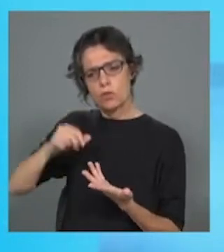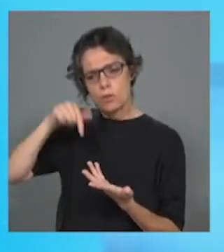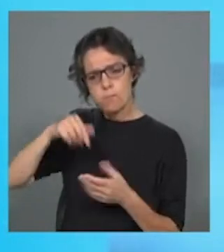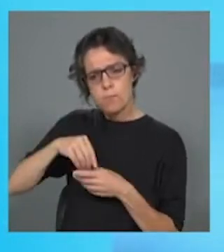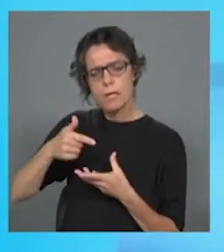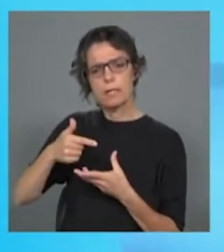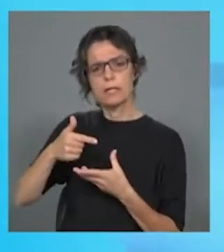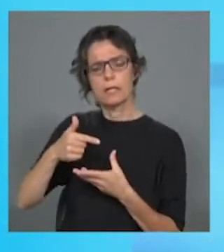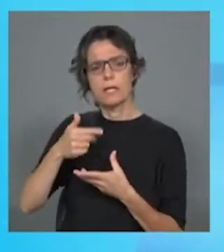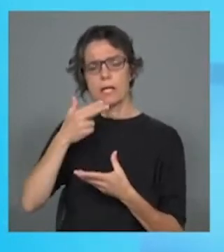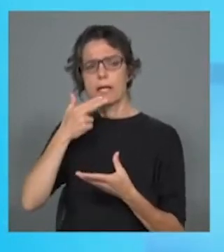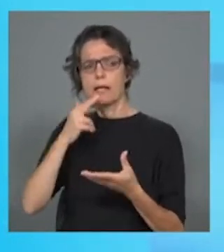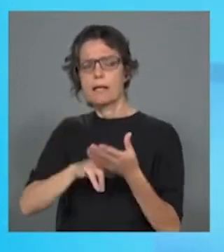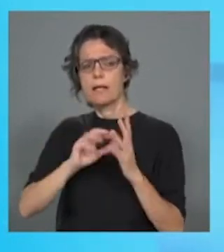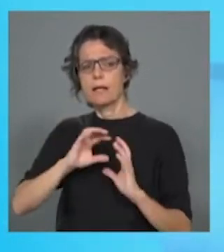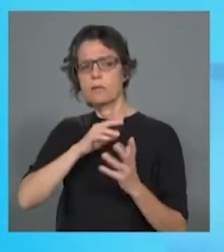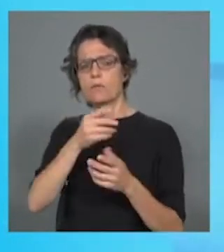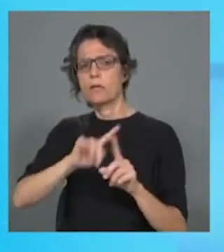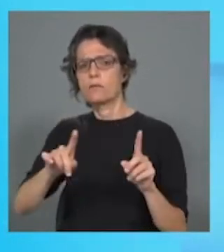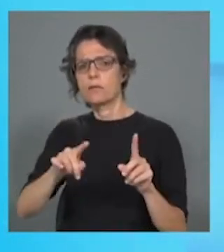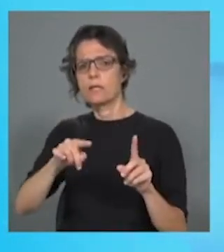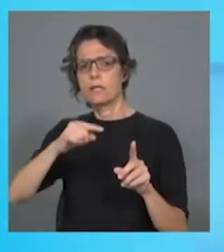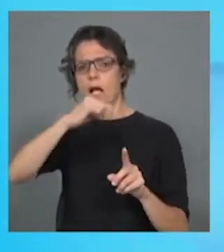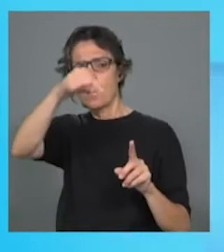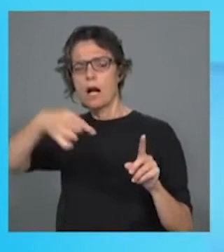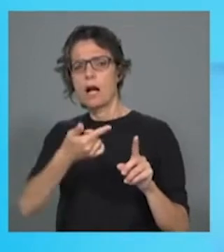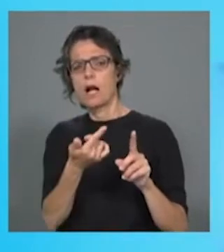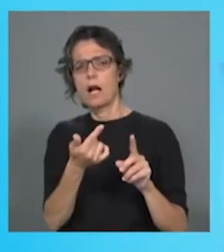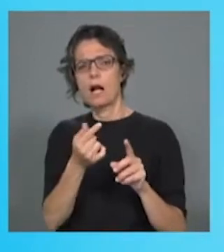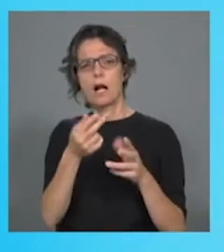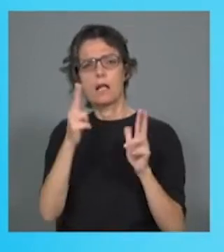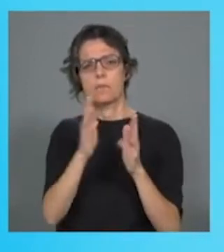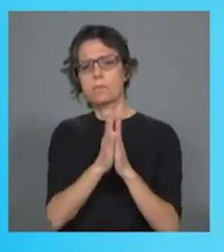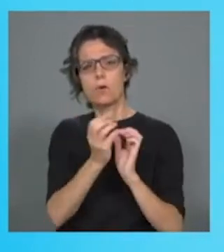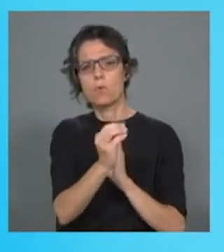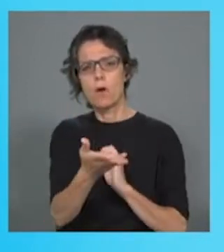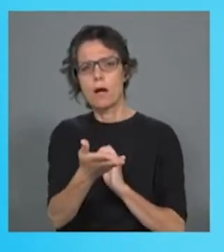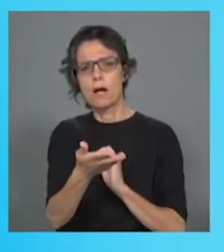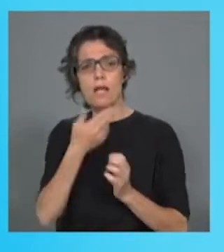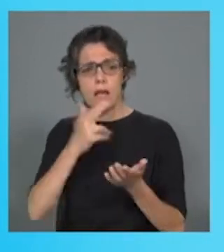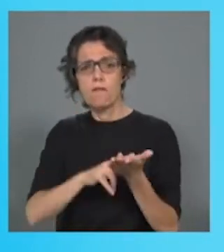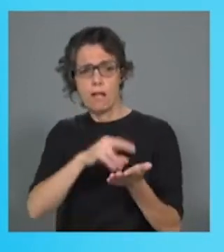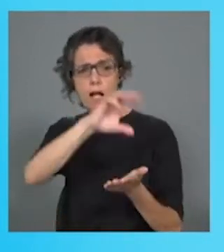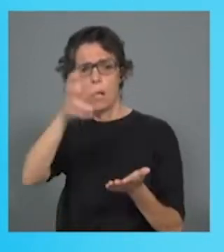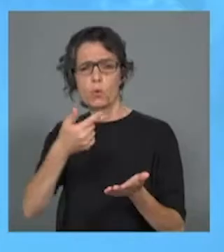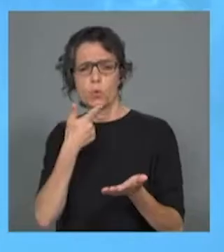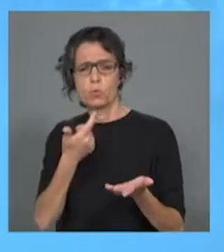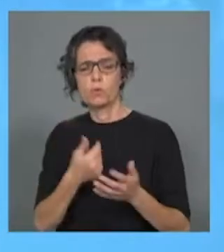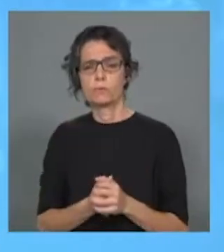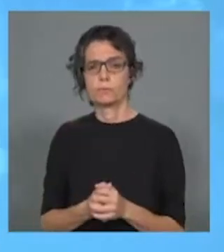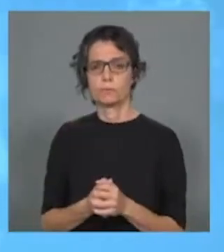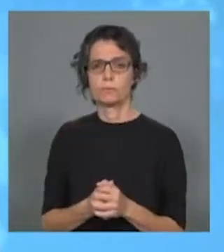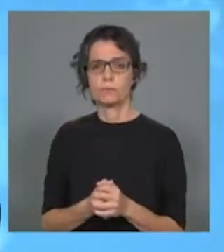realidade mundial. A ausência de liberdade religiosa é, infelizmente, hoje uma realidade presente em muitos países. É